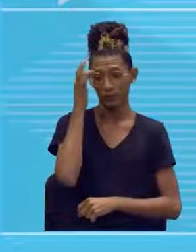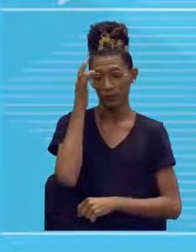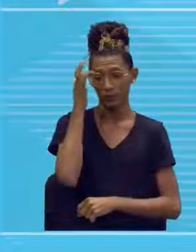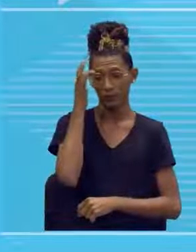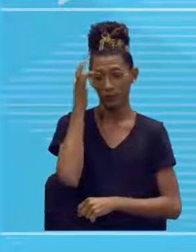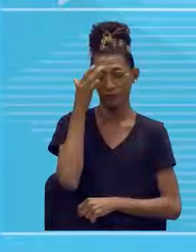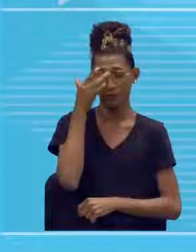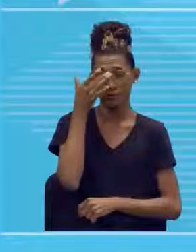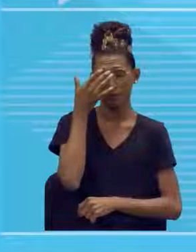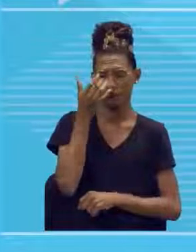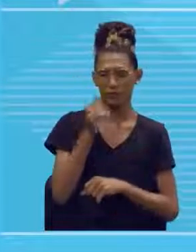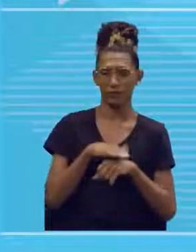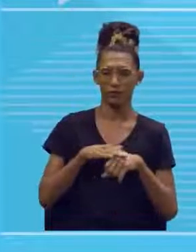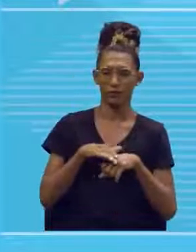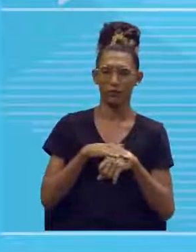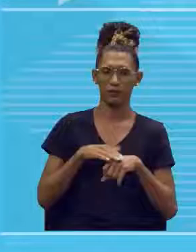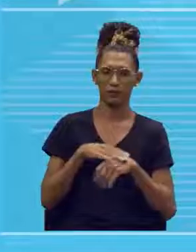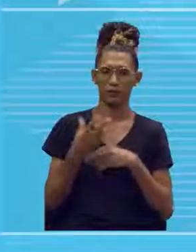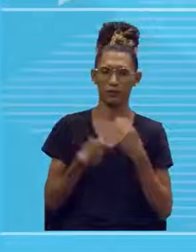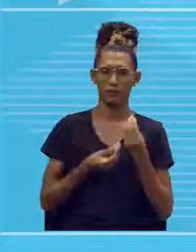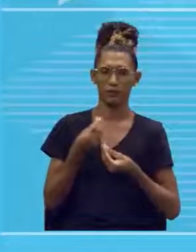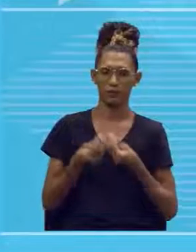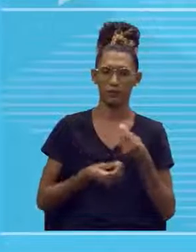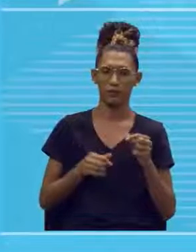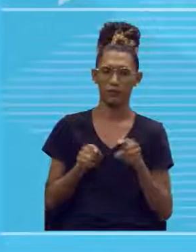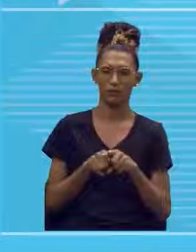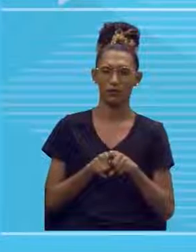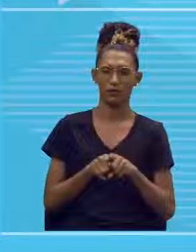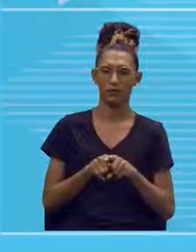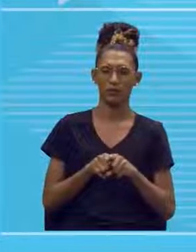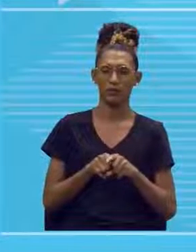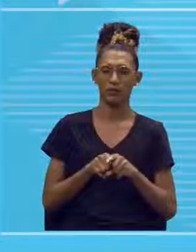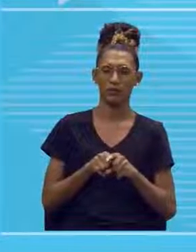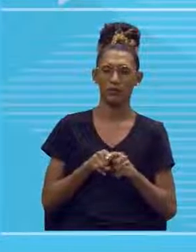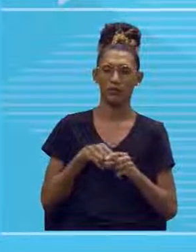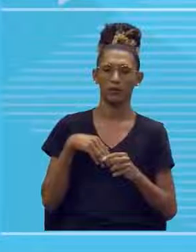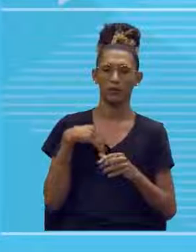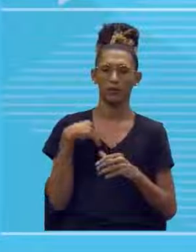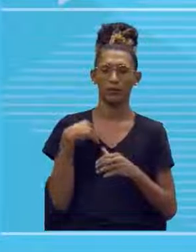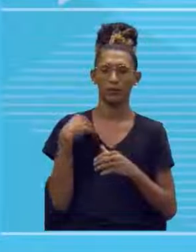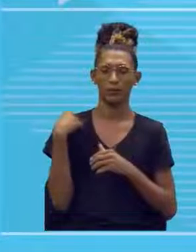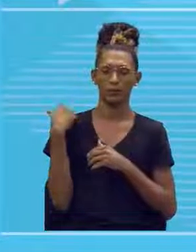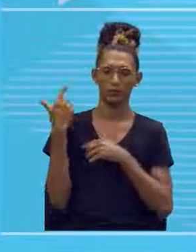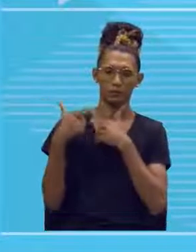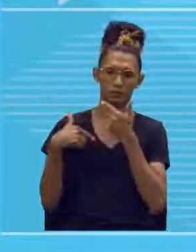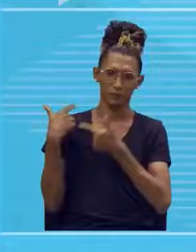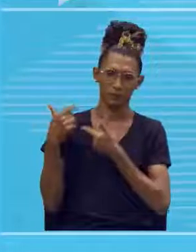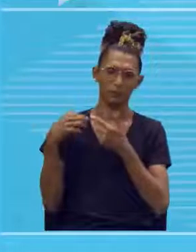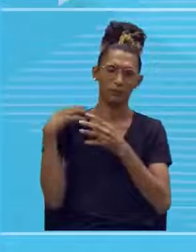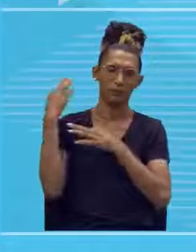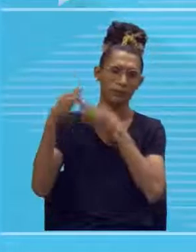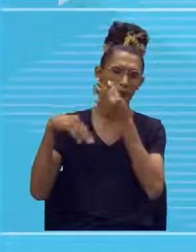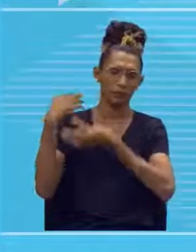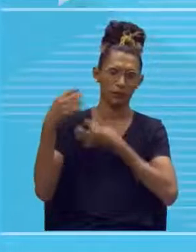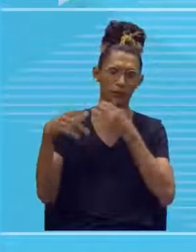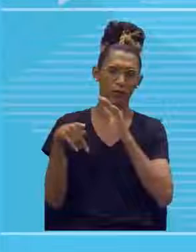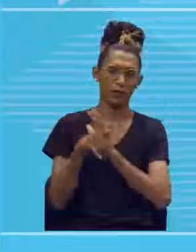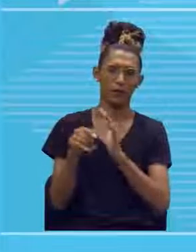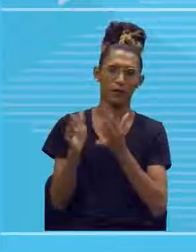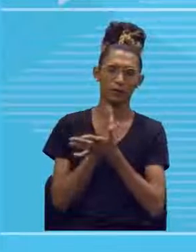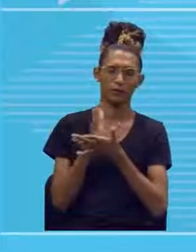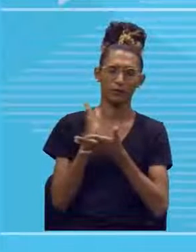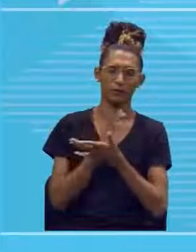e essa conversa né Essa trajetória de alguns pensadores indígenas do Brasil que